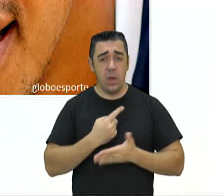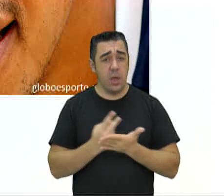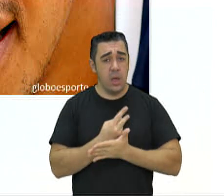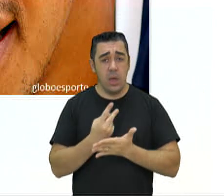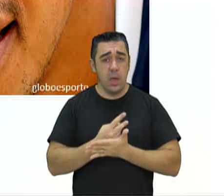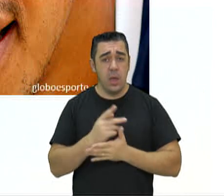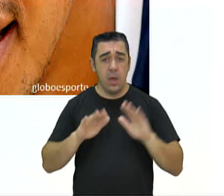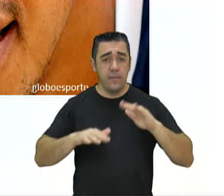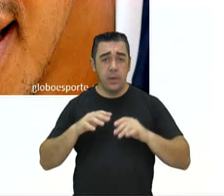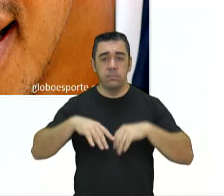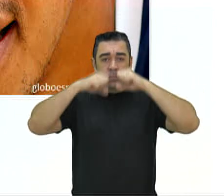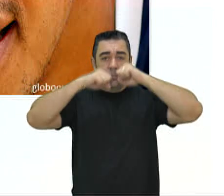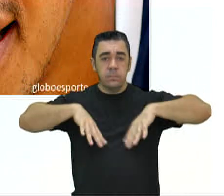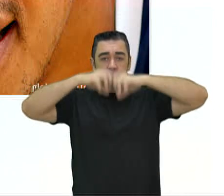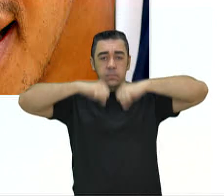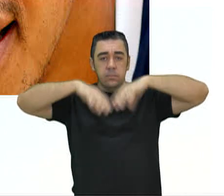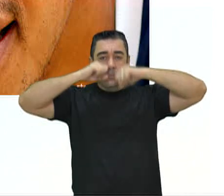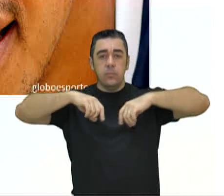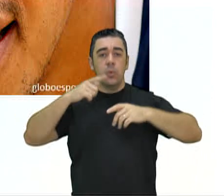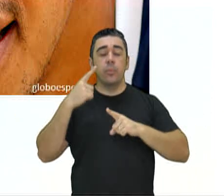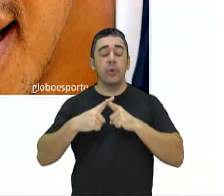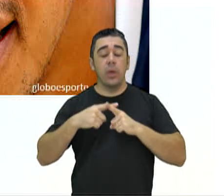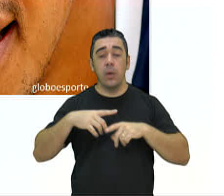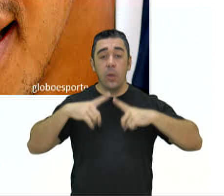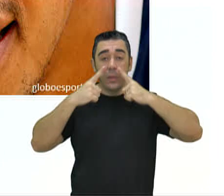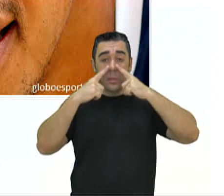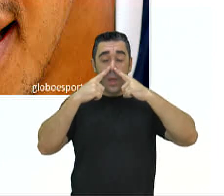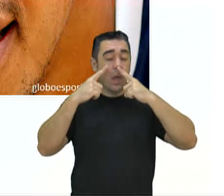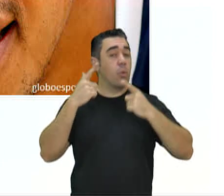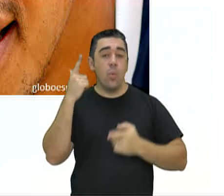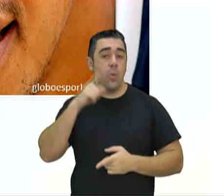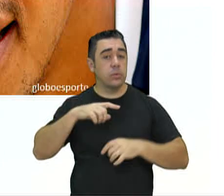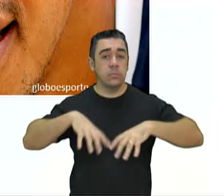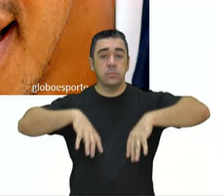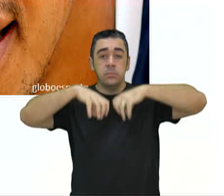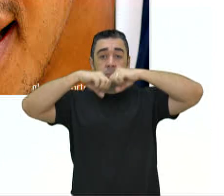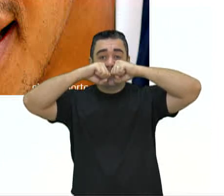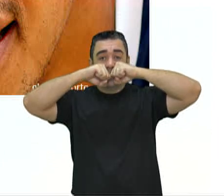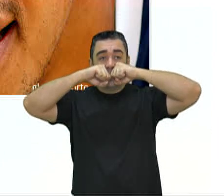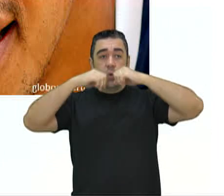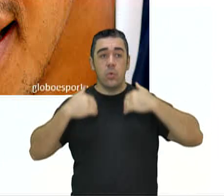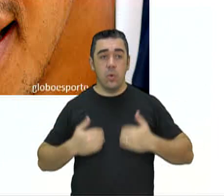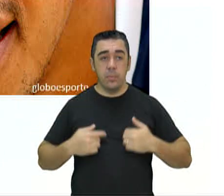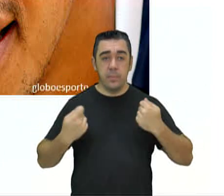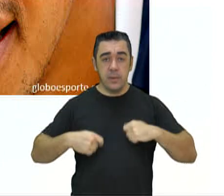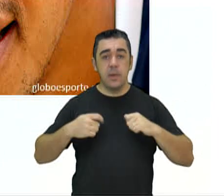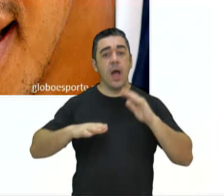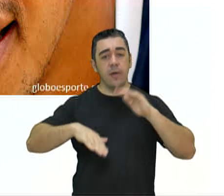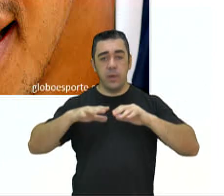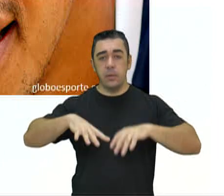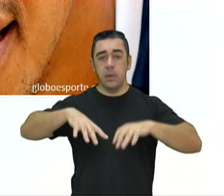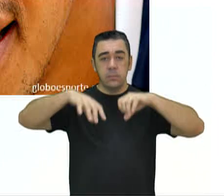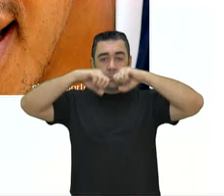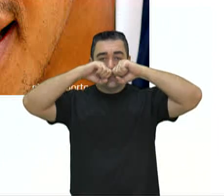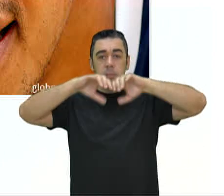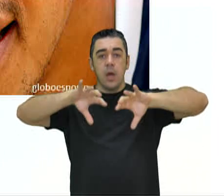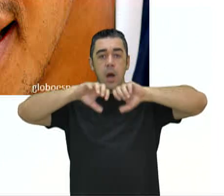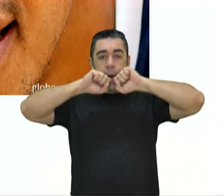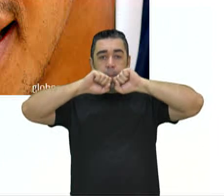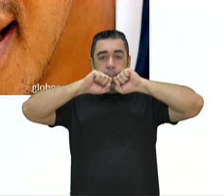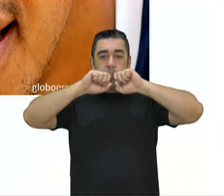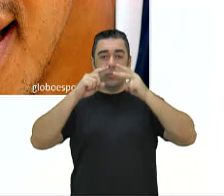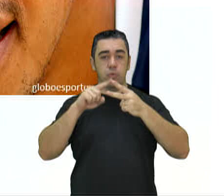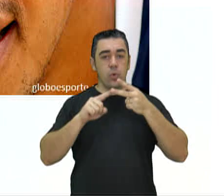o nariz acaba não suprindo a necessidade de oxigênio que o nosso corpo demanda, né? Então, precisa o quê? Como